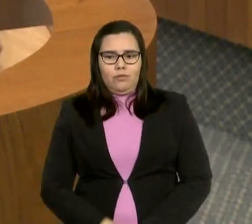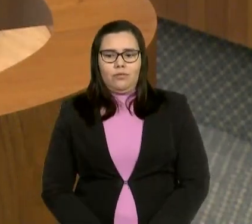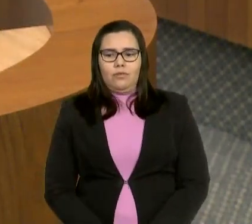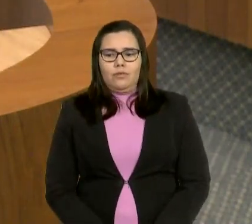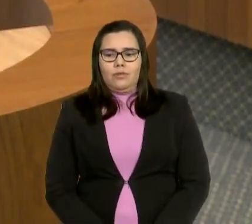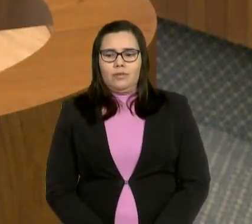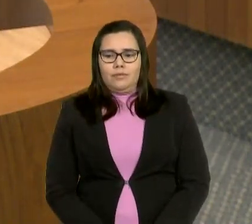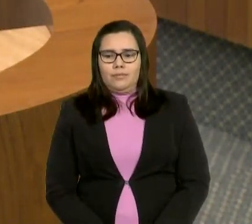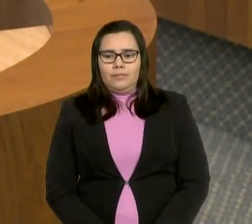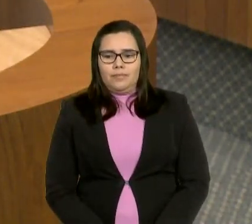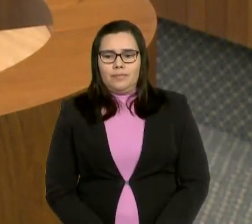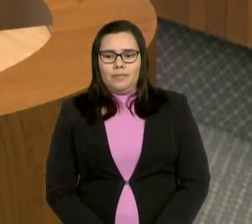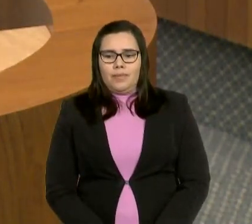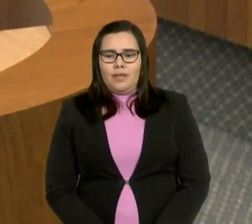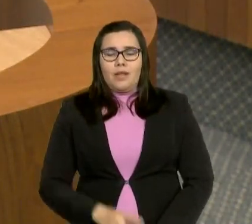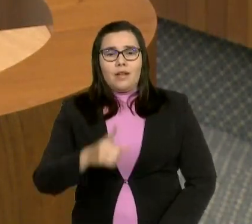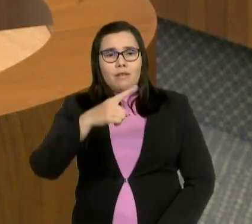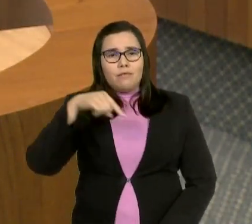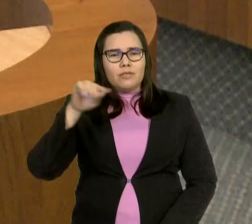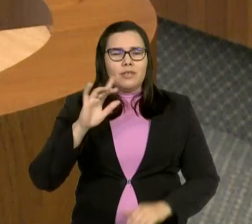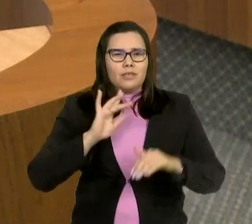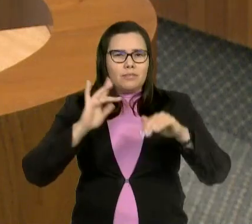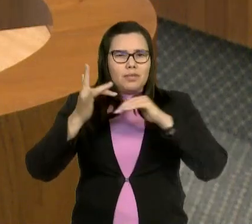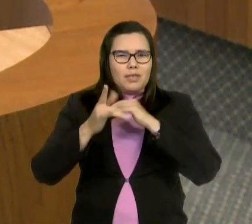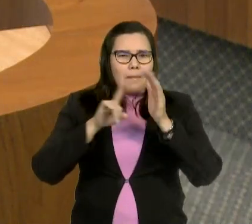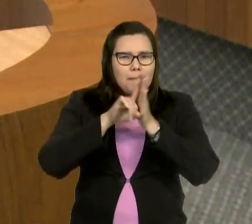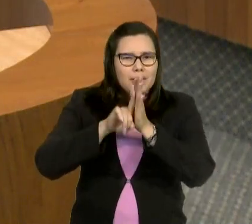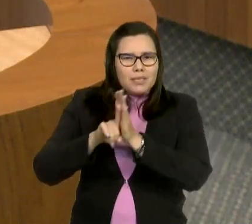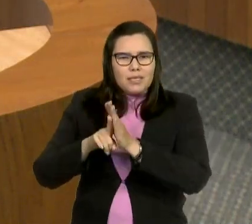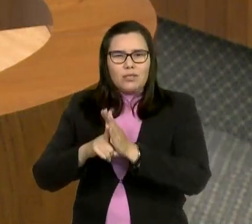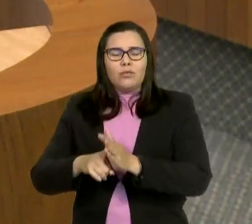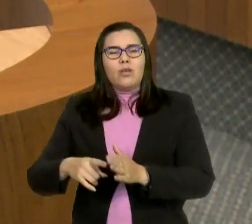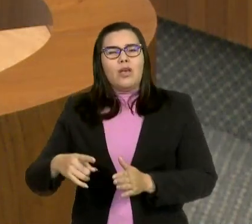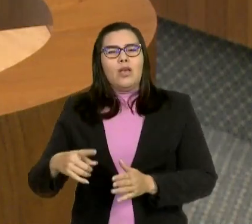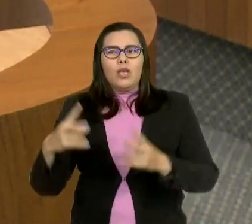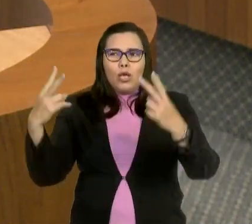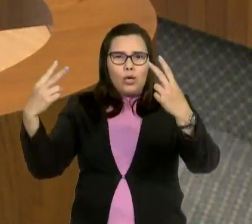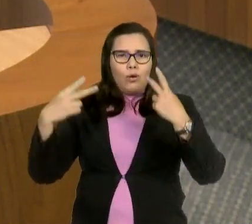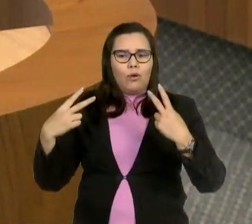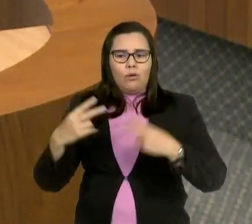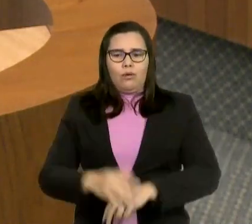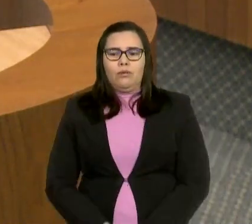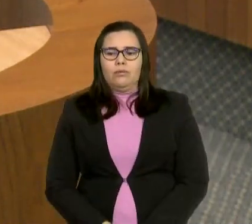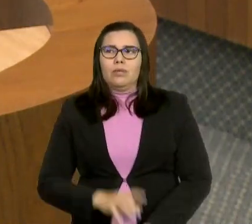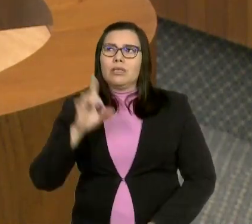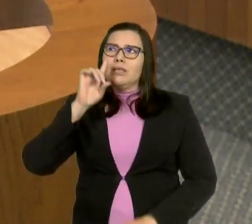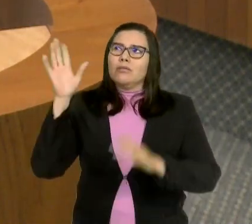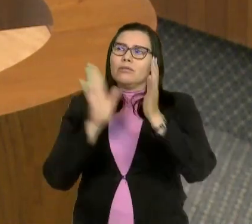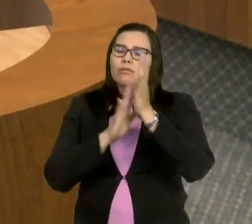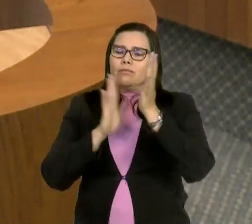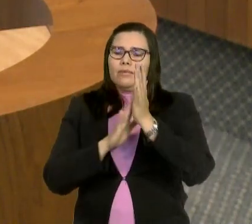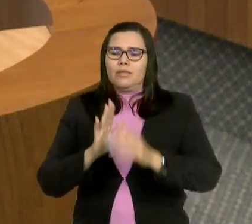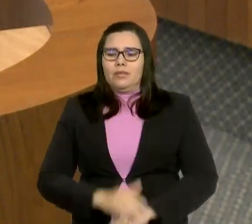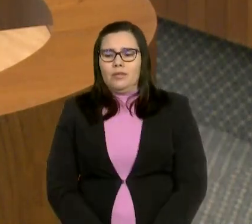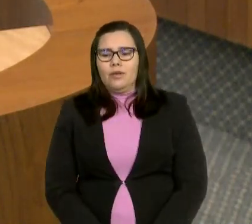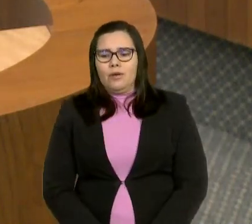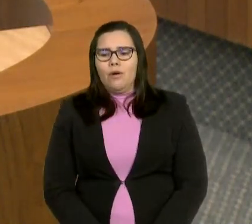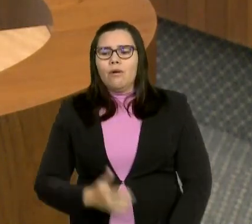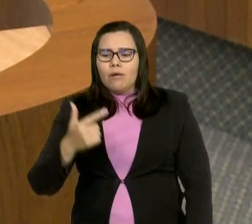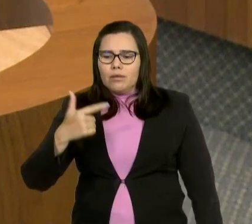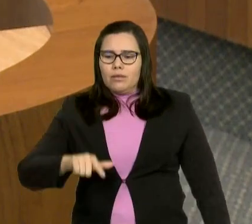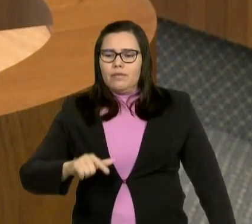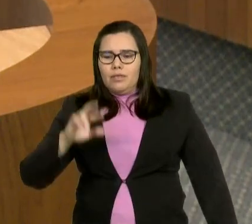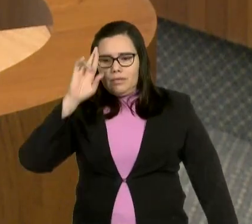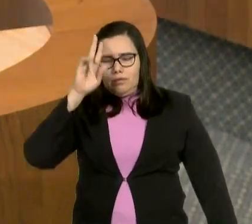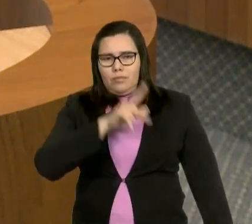internautas, telespectadores, acompanhando bem da TV Assembleia, nosso mais cordial bom dia, que Deus seja louvado. Senhor presidente, tratando mais uma vez da